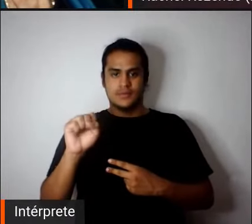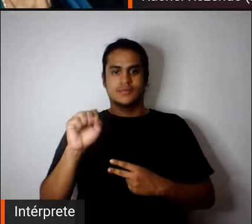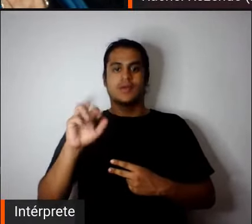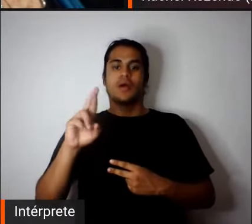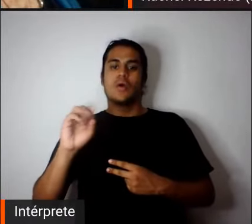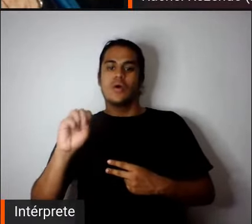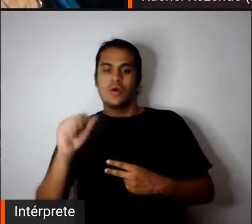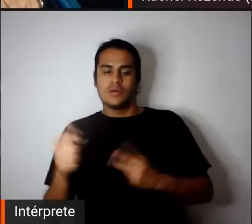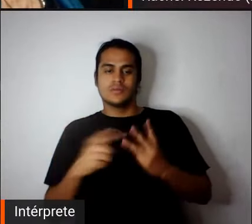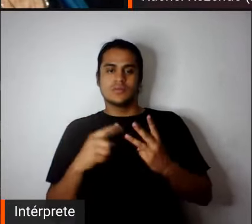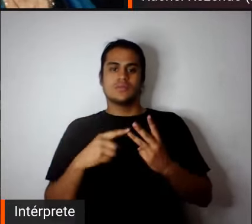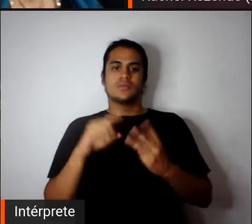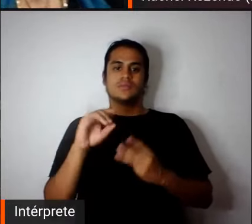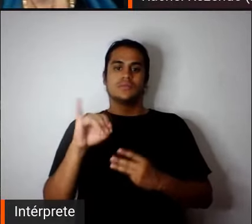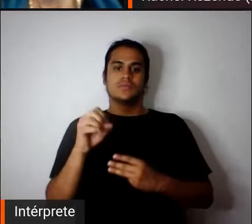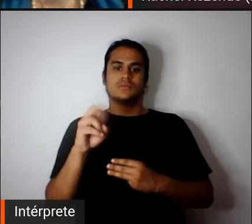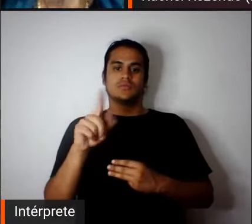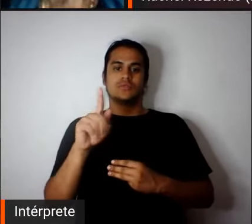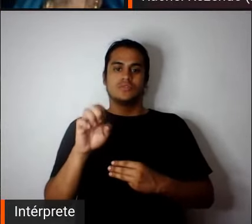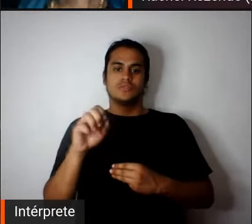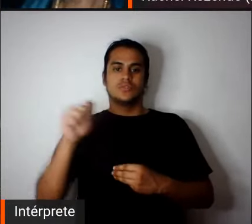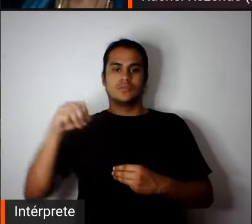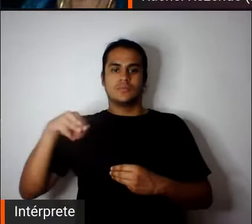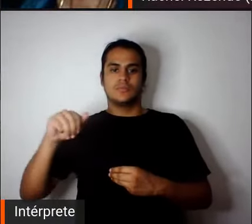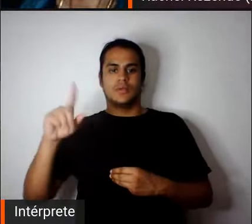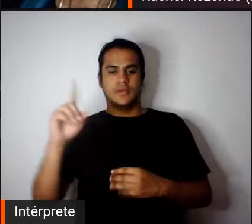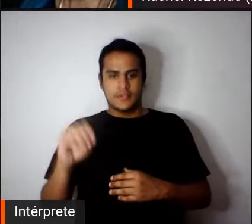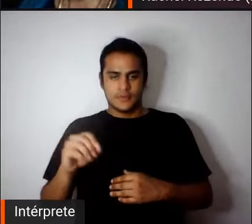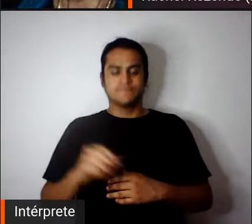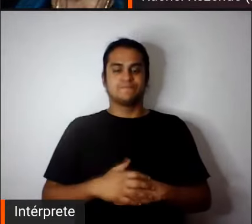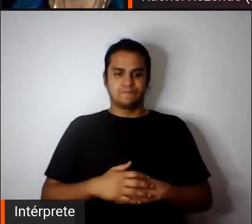Ai, Helena, como vai você? Menina, gosto muito de você.